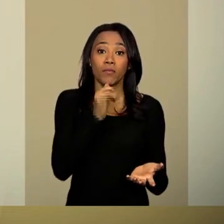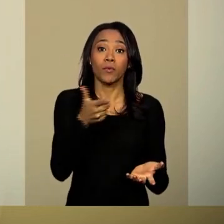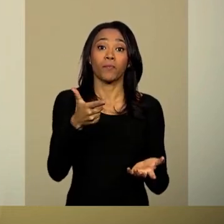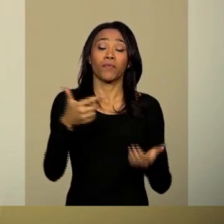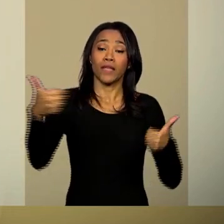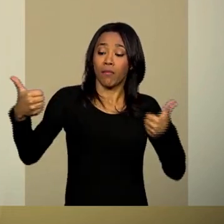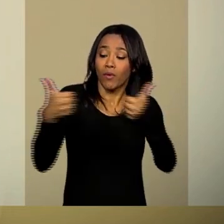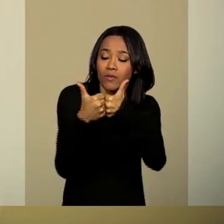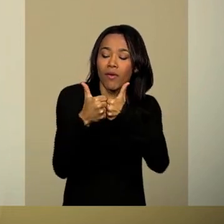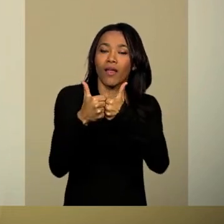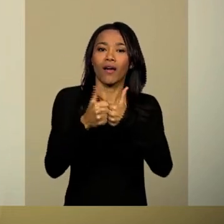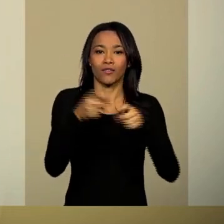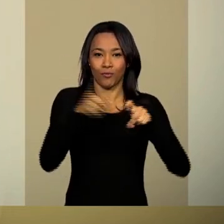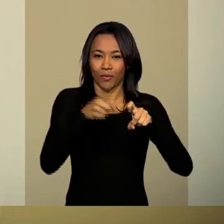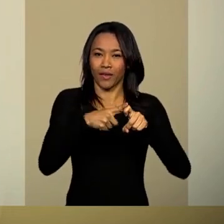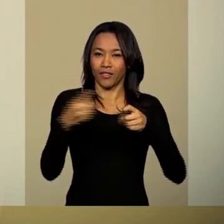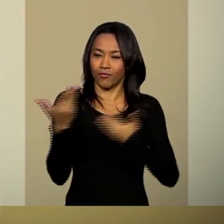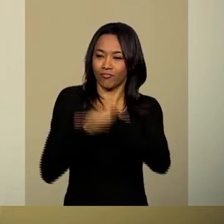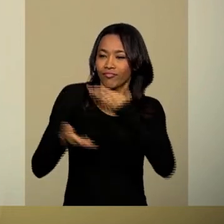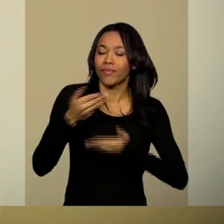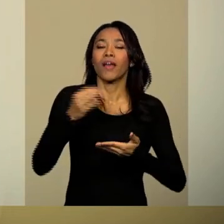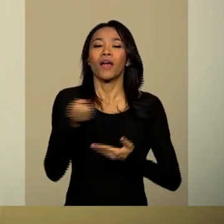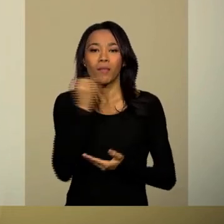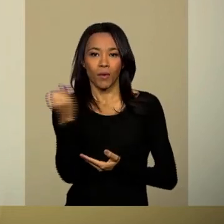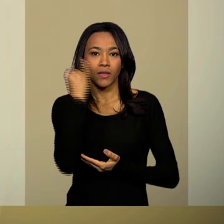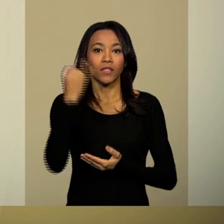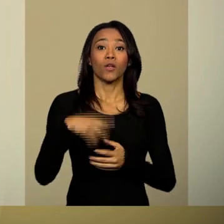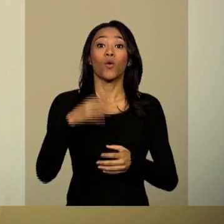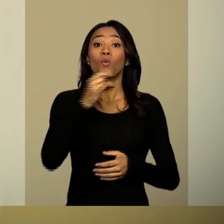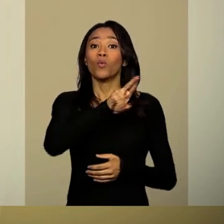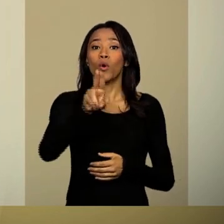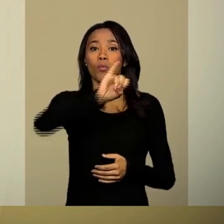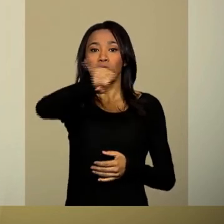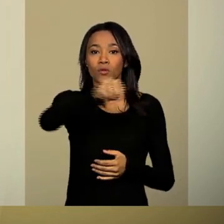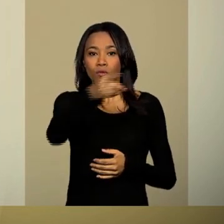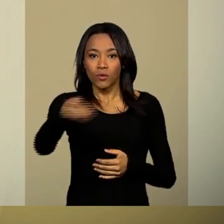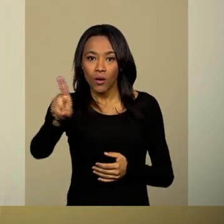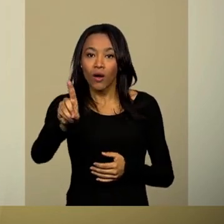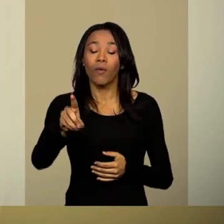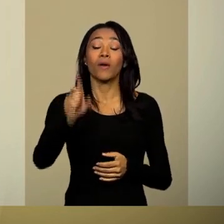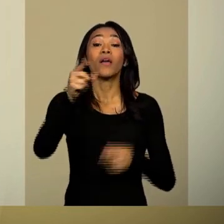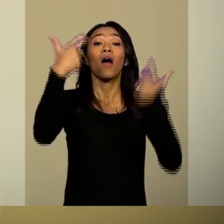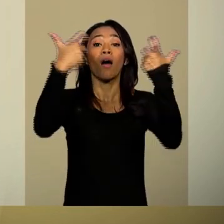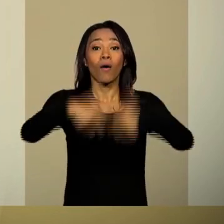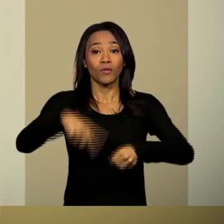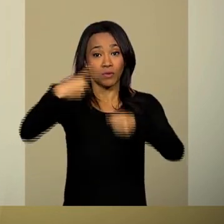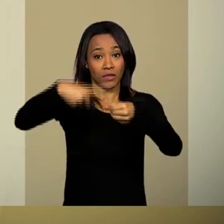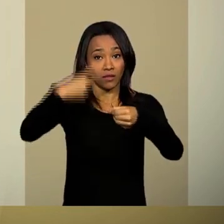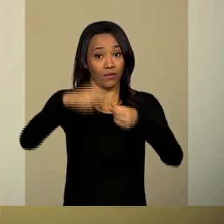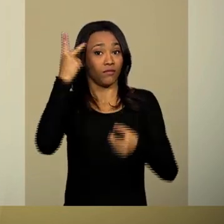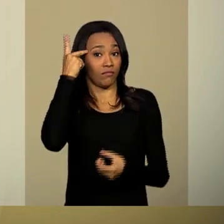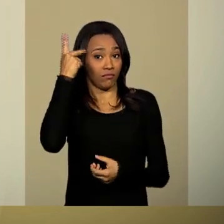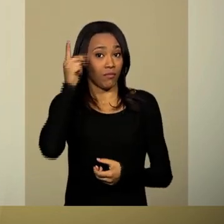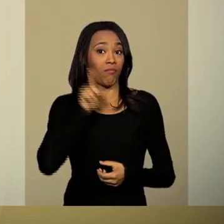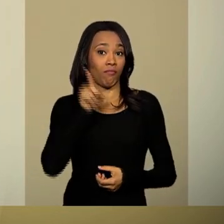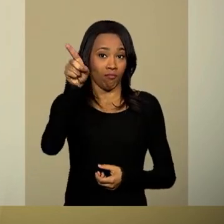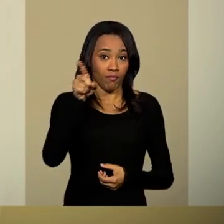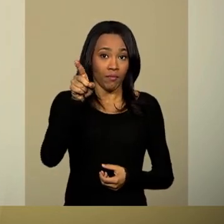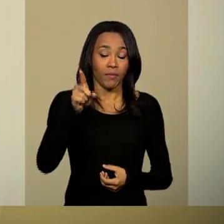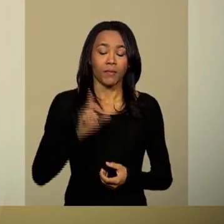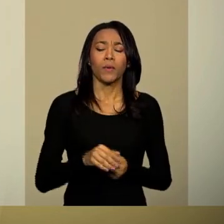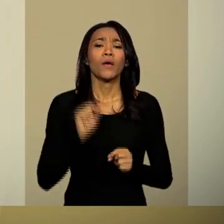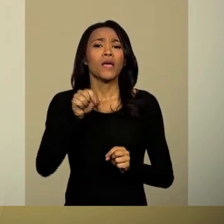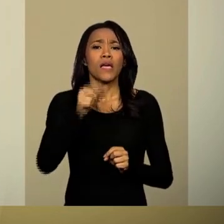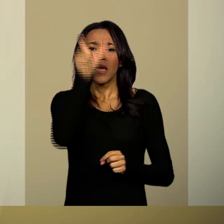proximidade do médico é importante é o caso do Senor João Durão filho de São Bernardo do Campo na região metropolitana de São